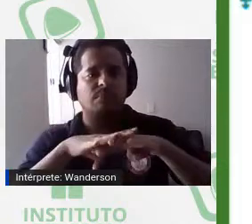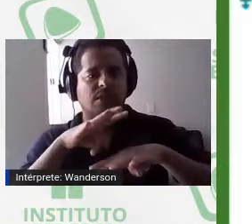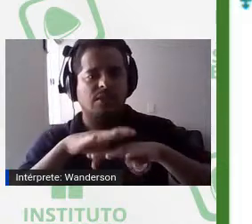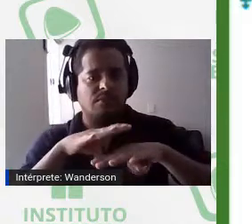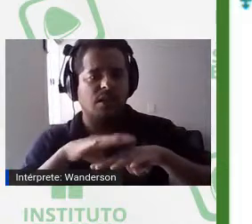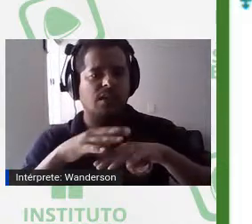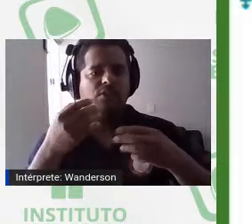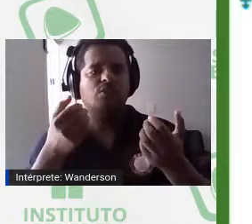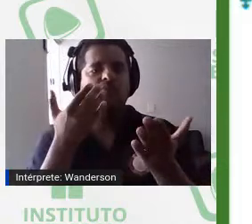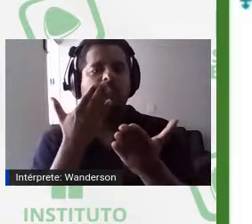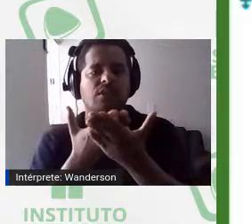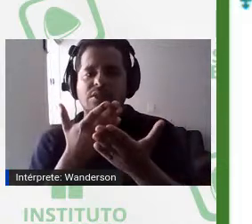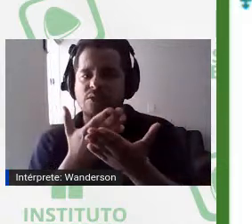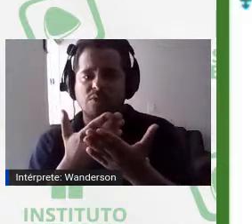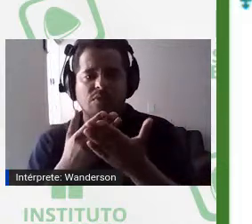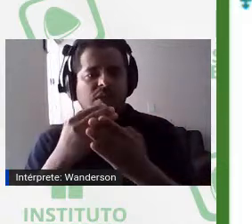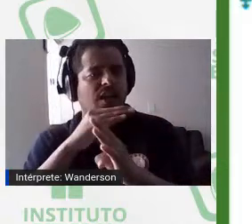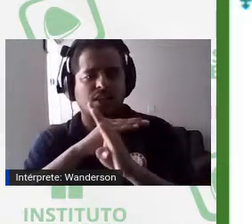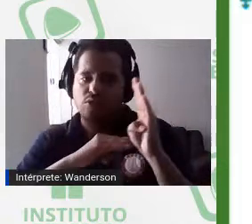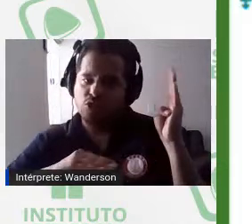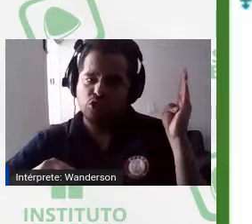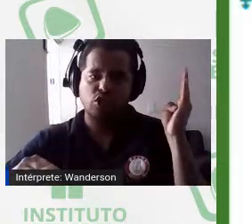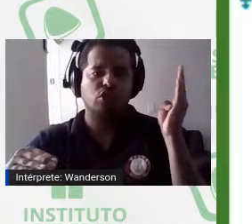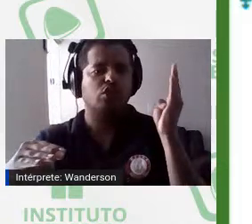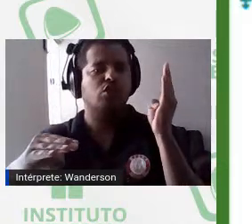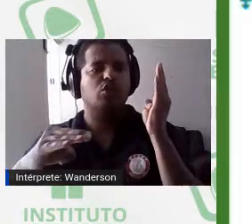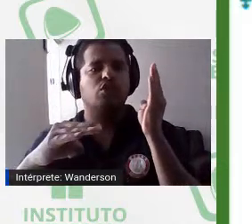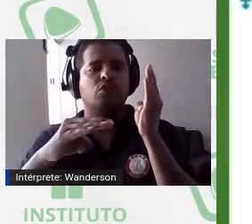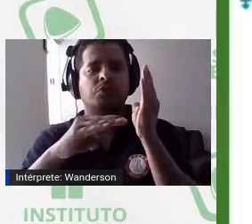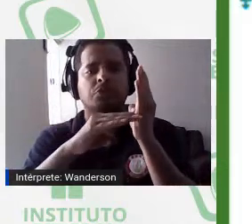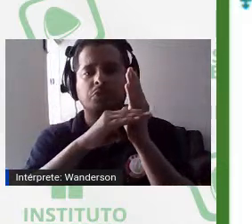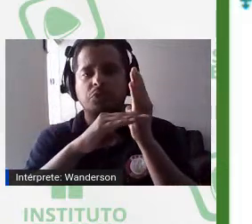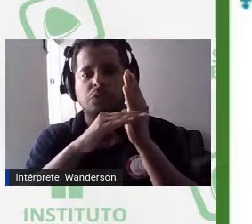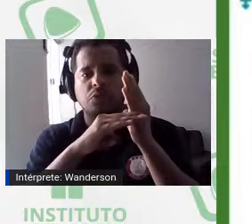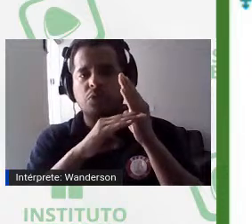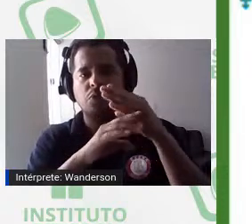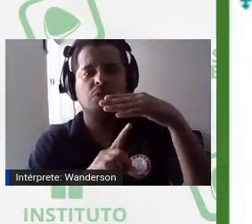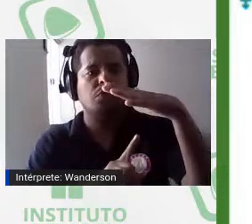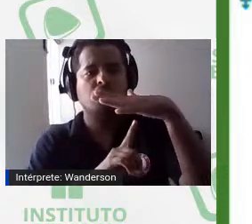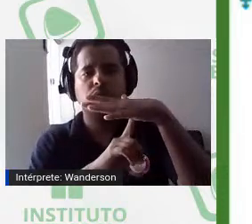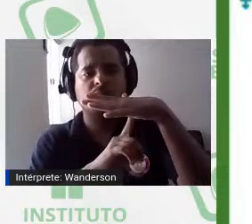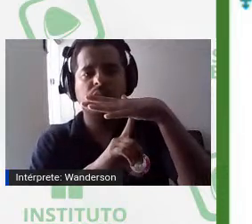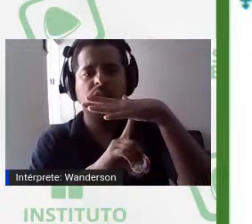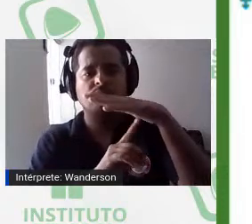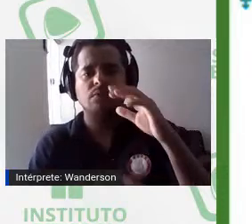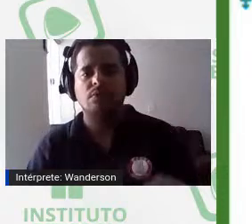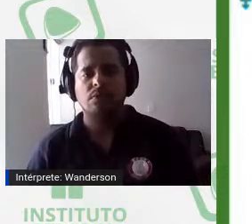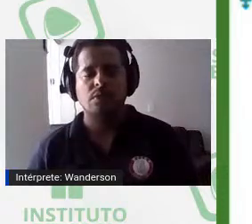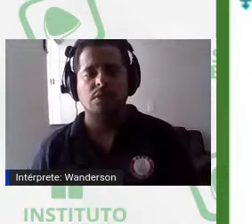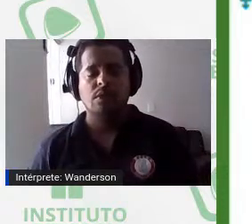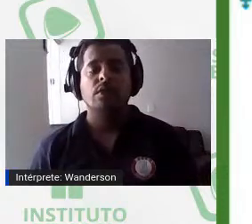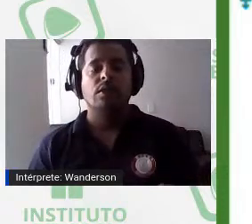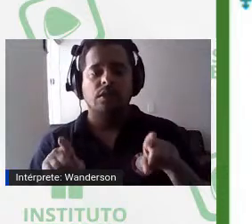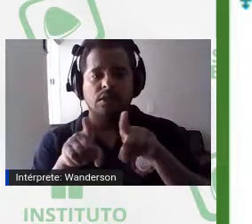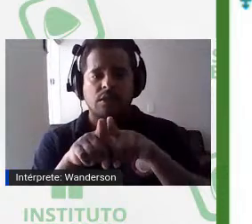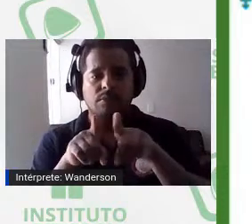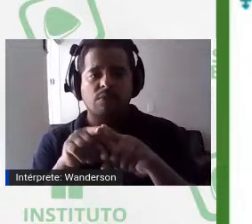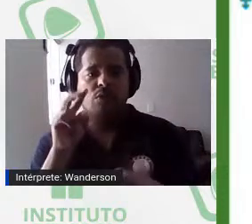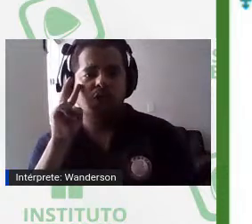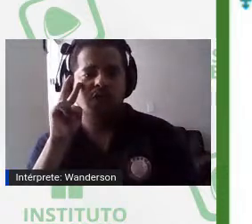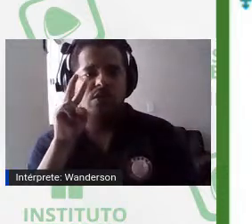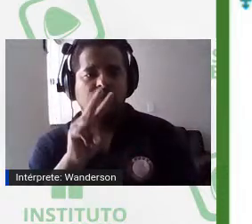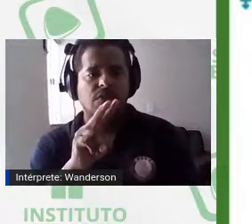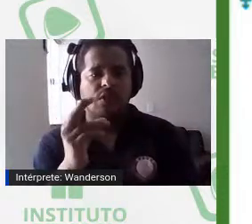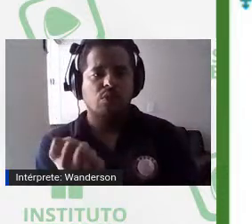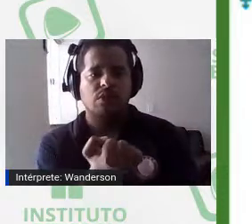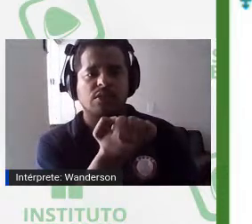período. E aí podemos verificar por nota o quantitativo de participantes, né, nessa